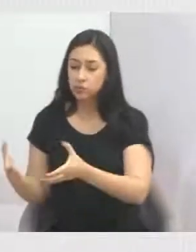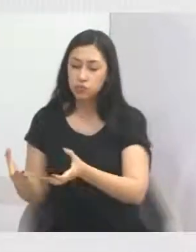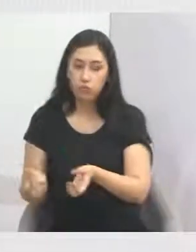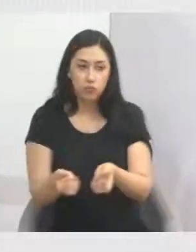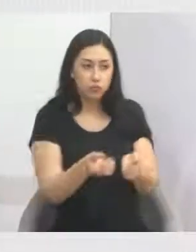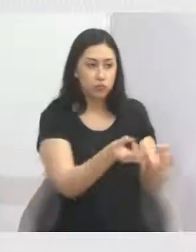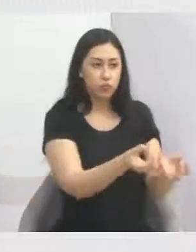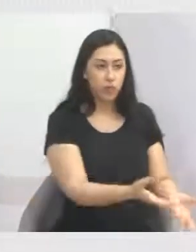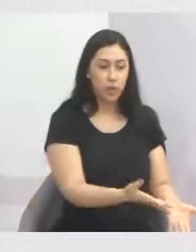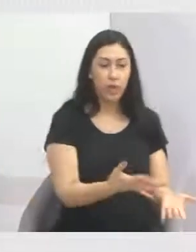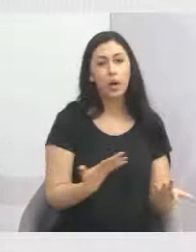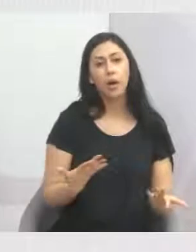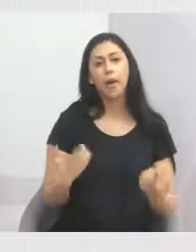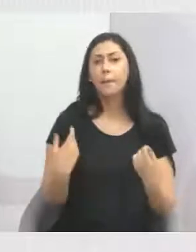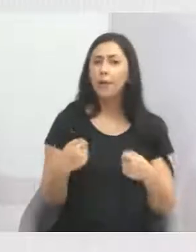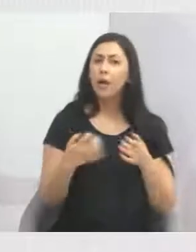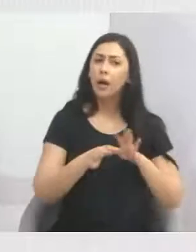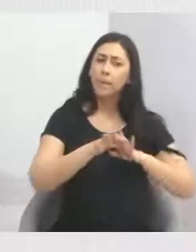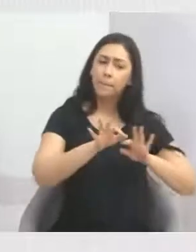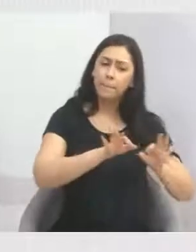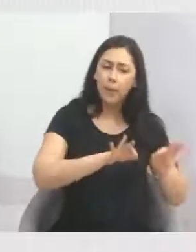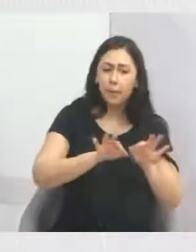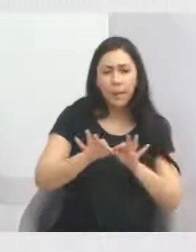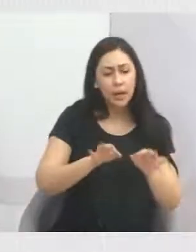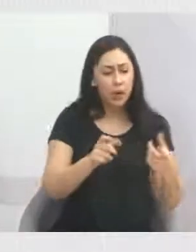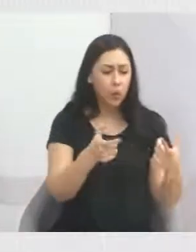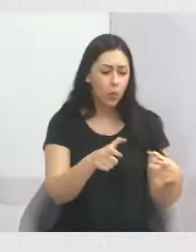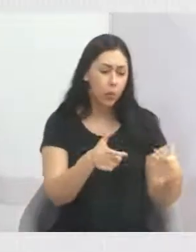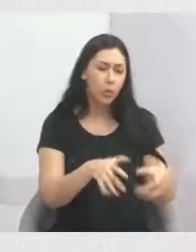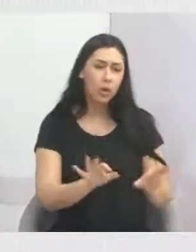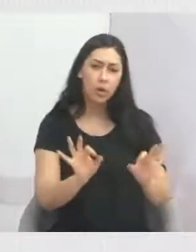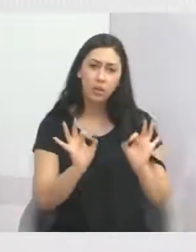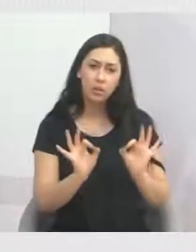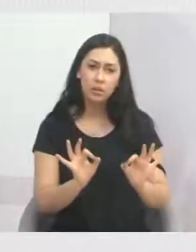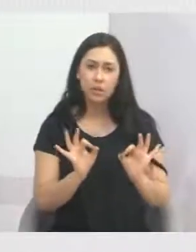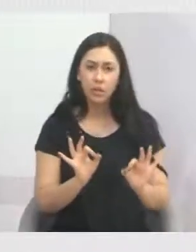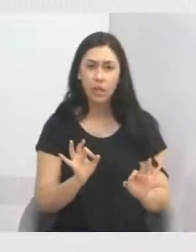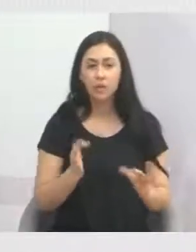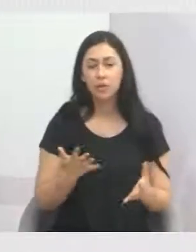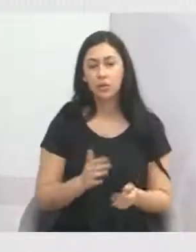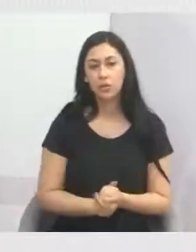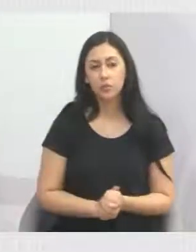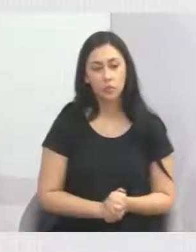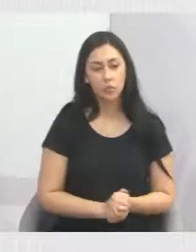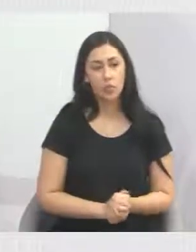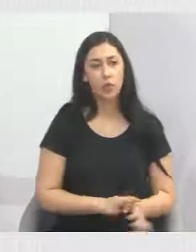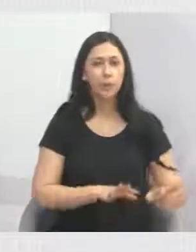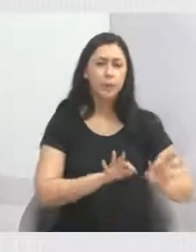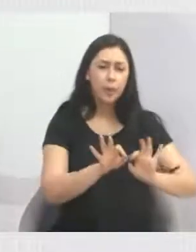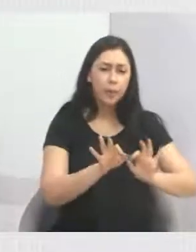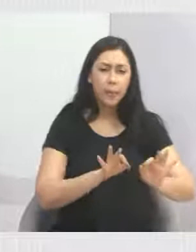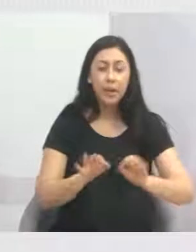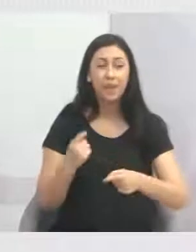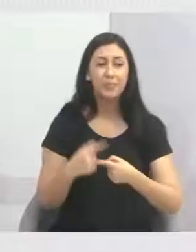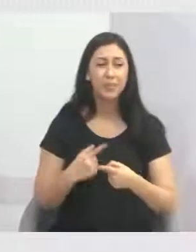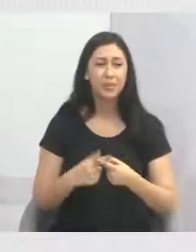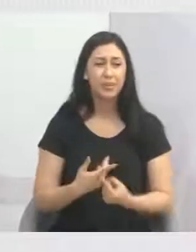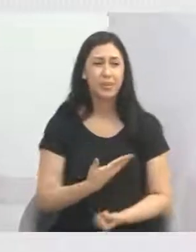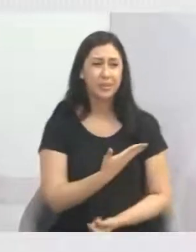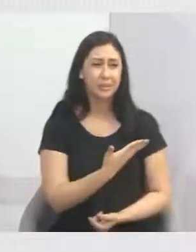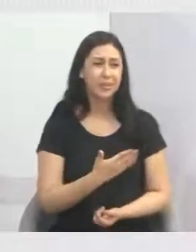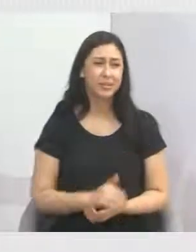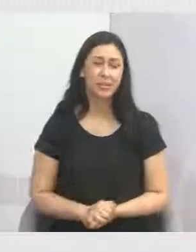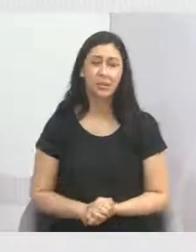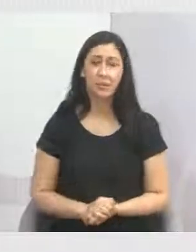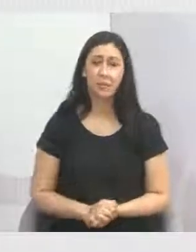na calçada, dá para fazer o recuo, põe uma lixeira ali comunitária. Vamos organizar, porque tem uma frase que eu